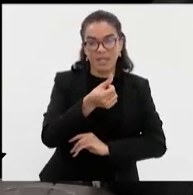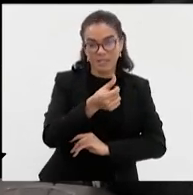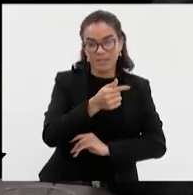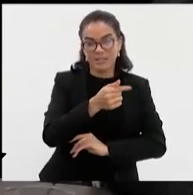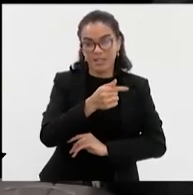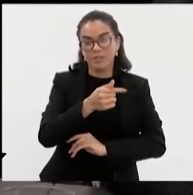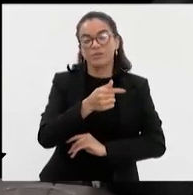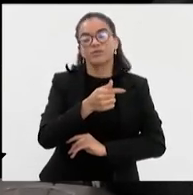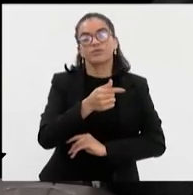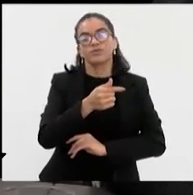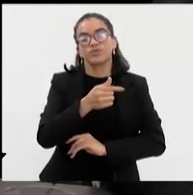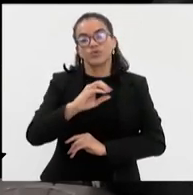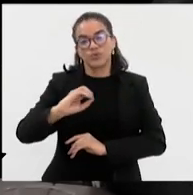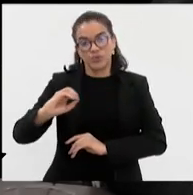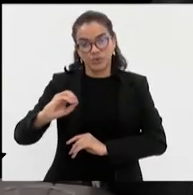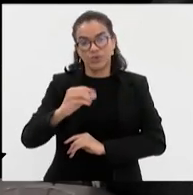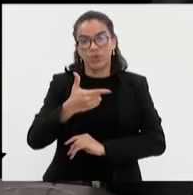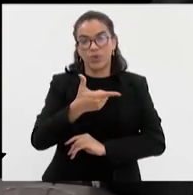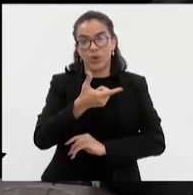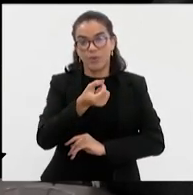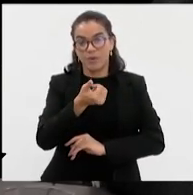7.716 de 2018